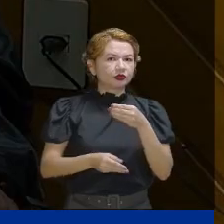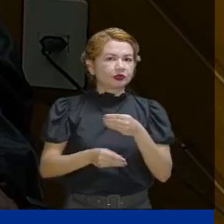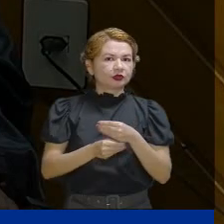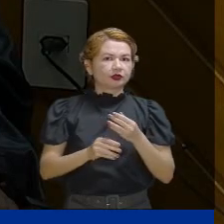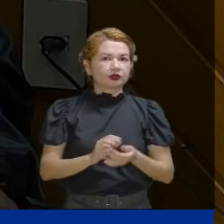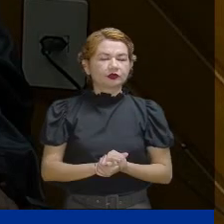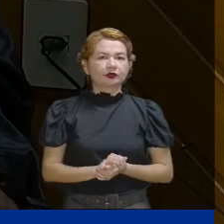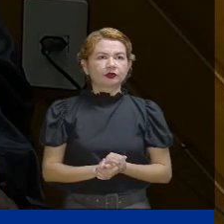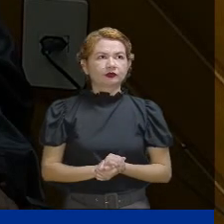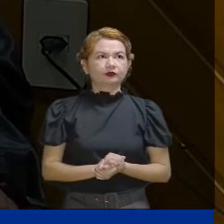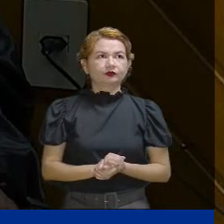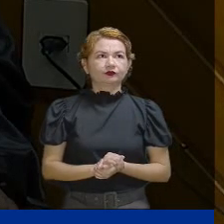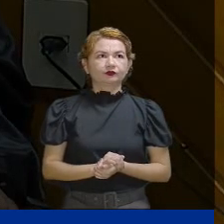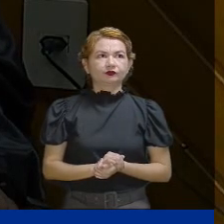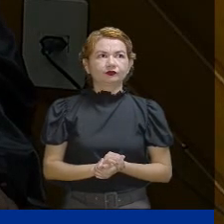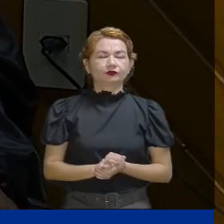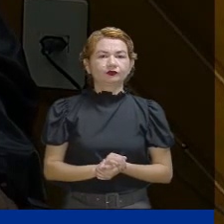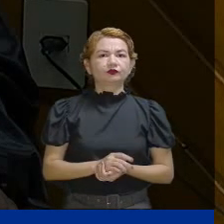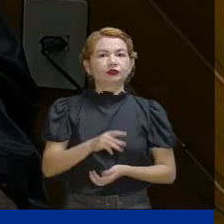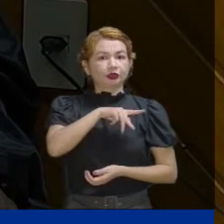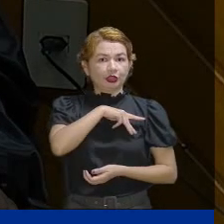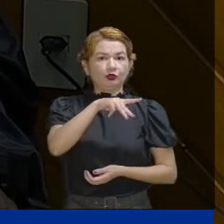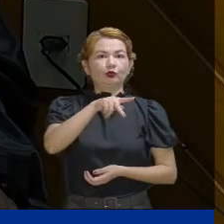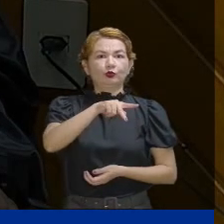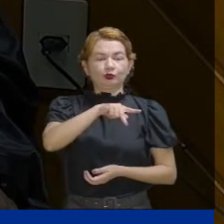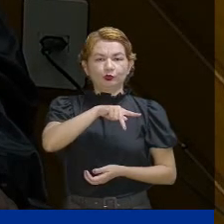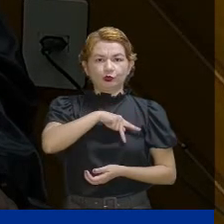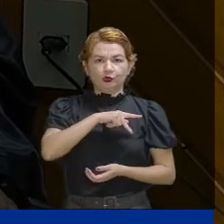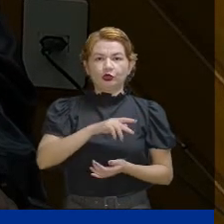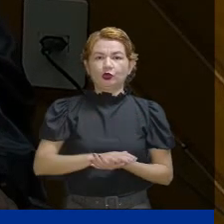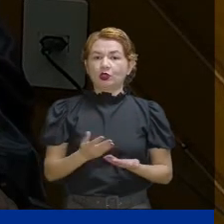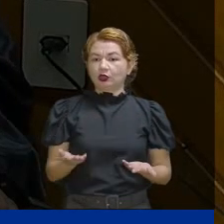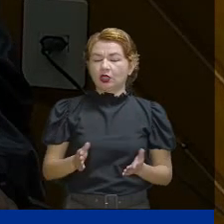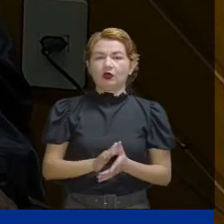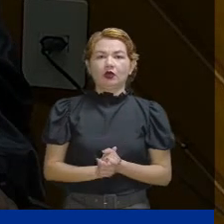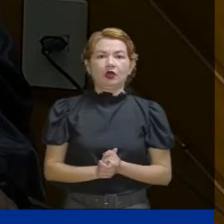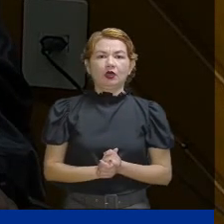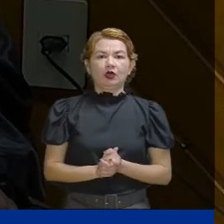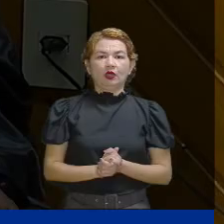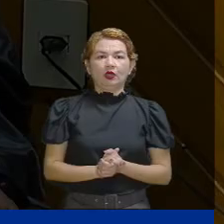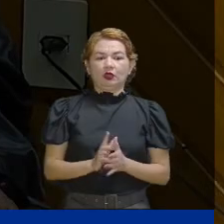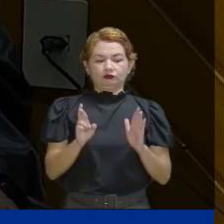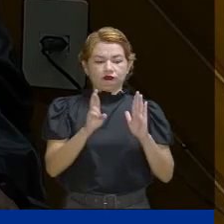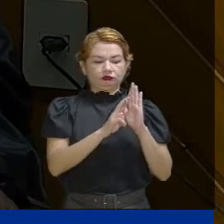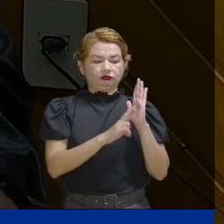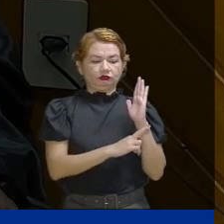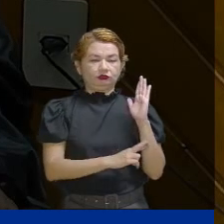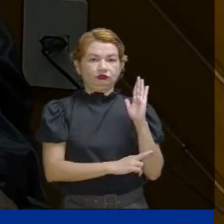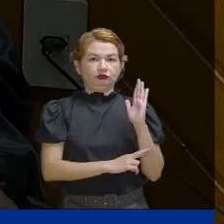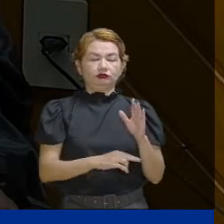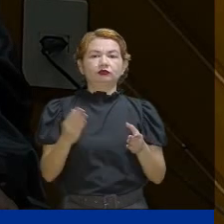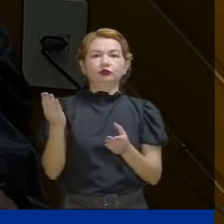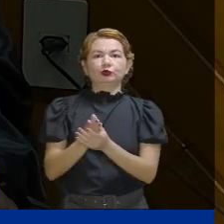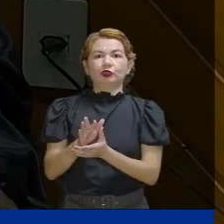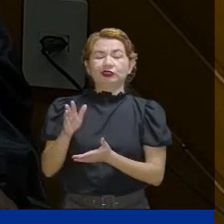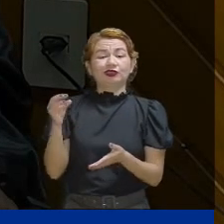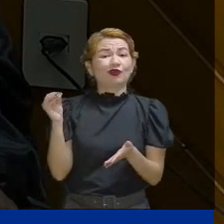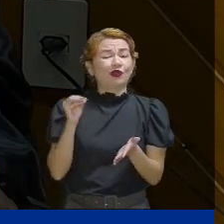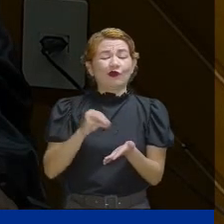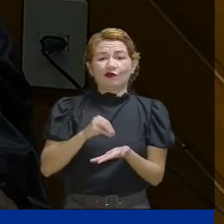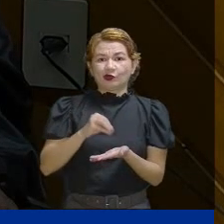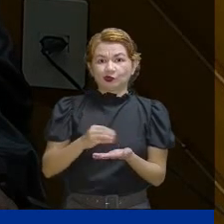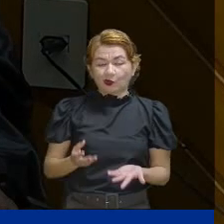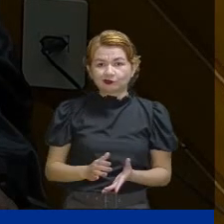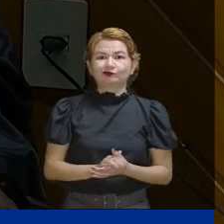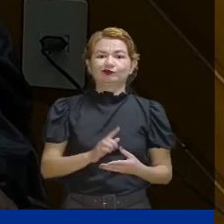cortiços laterais, os óculos de armação escura, barba escanoada, grisalha e traje toga preta. Cometendo a regularidade processual. Segundo ponto